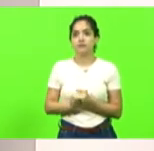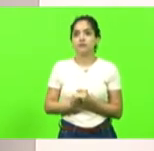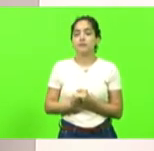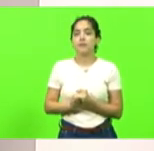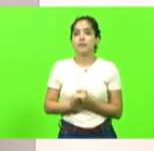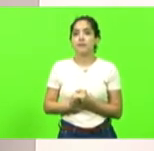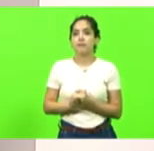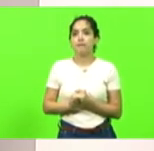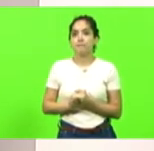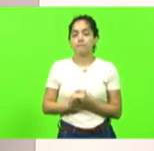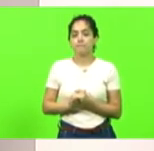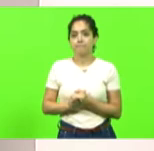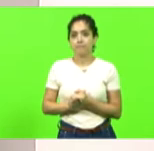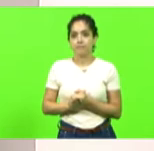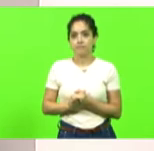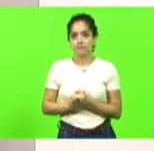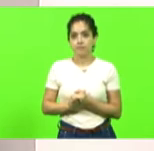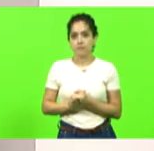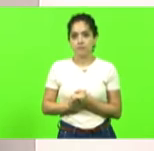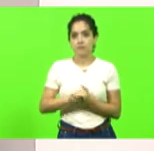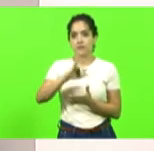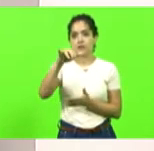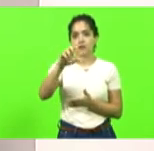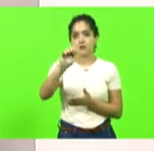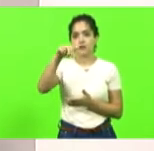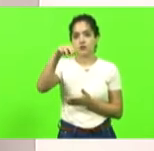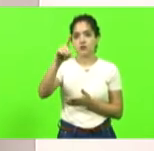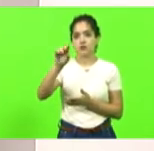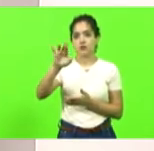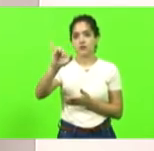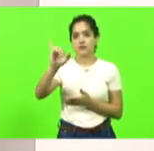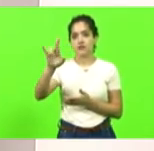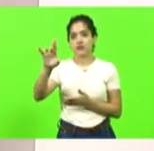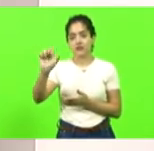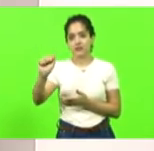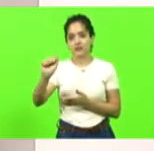Wolf, senhora Jandira Farias,